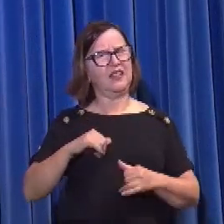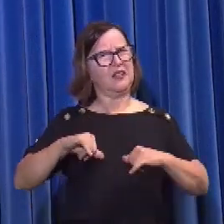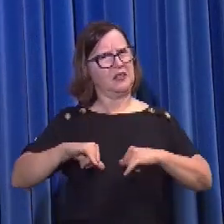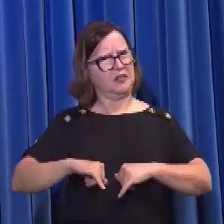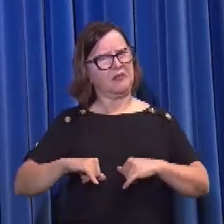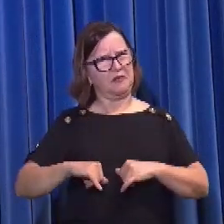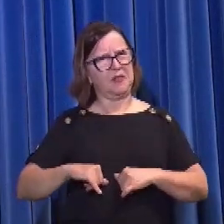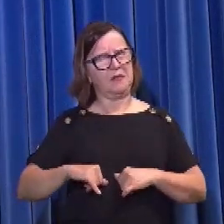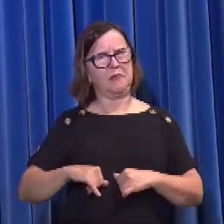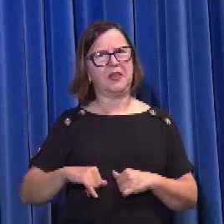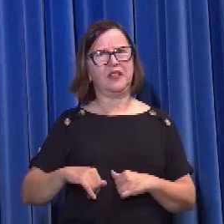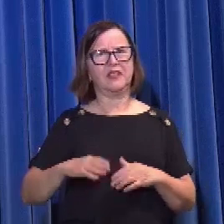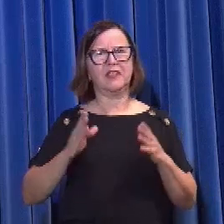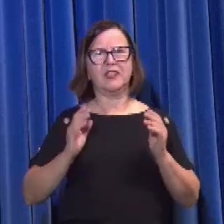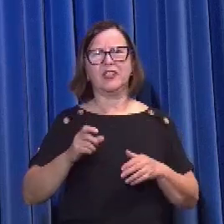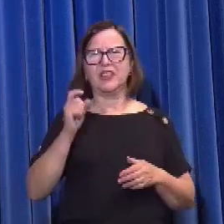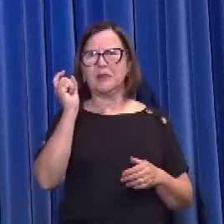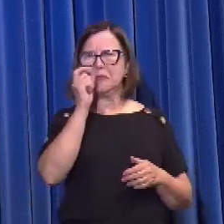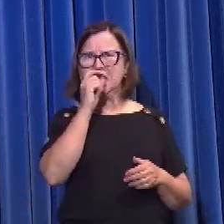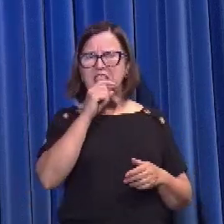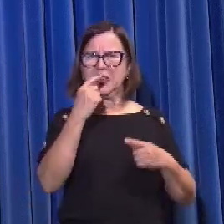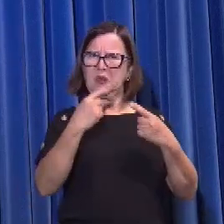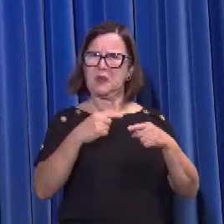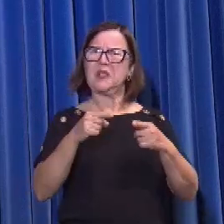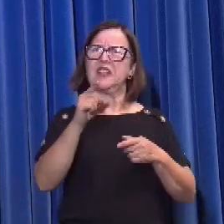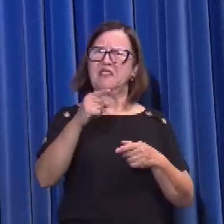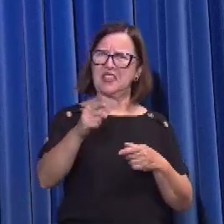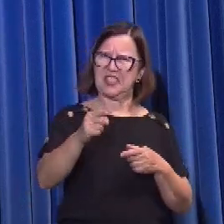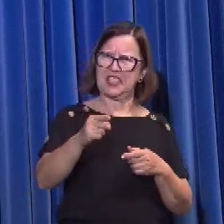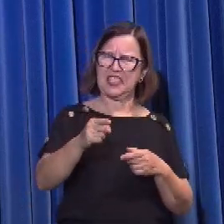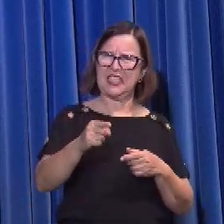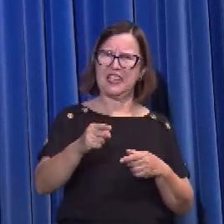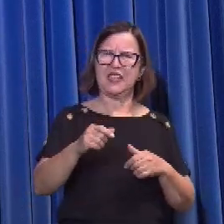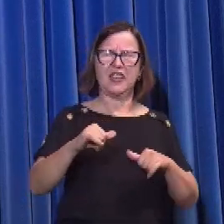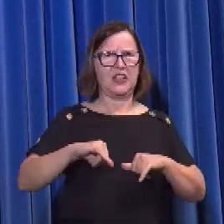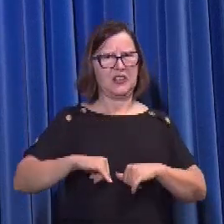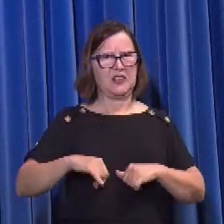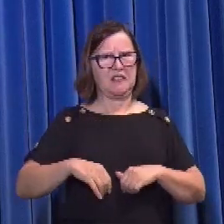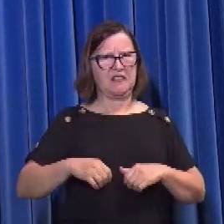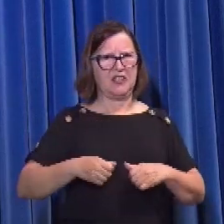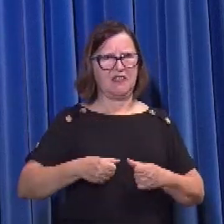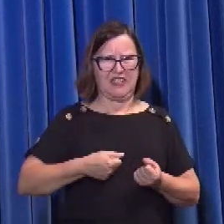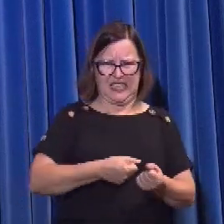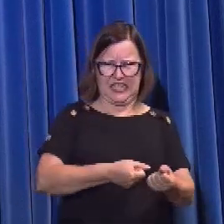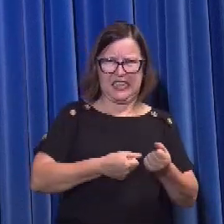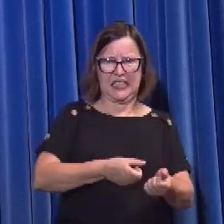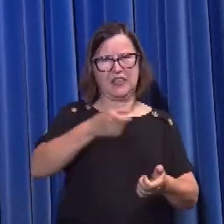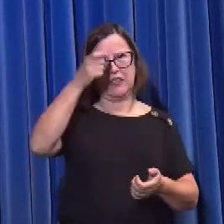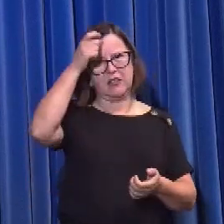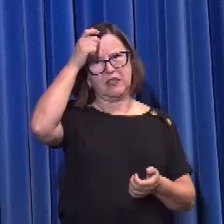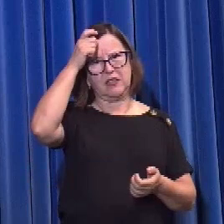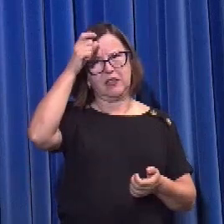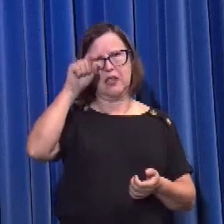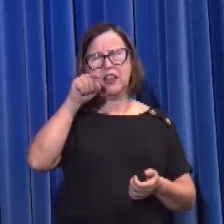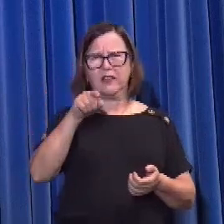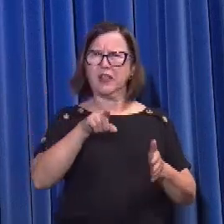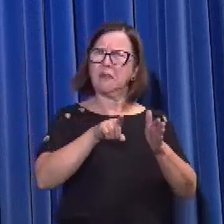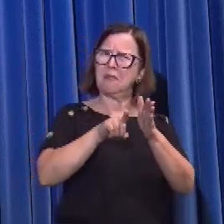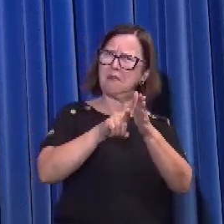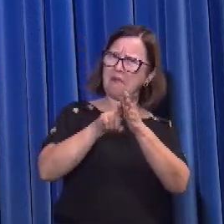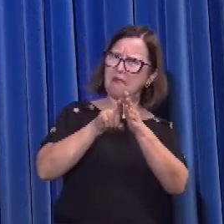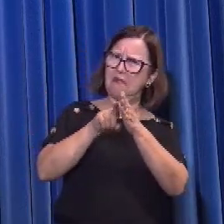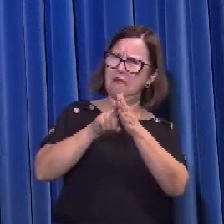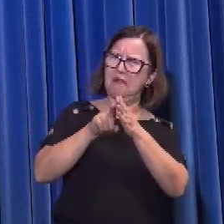calúnia, perseguição, ataques de Satanás? Você tem questionado Deus, colocando em dúvida o